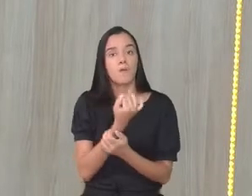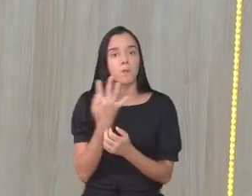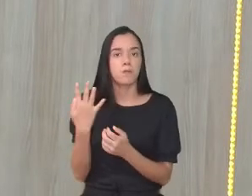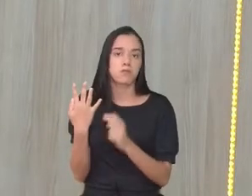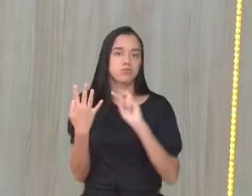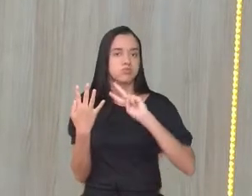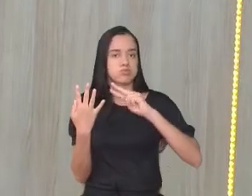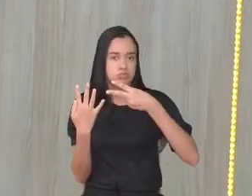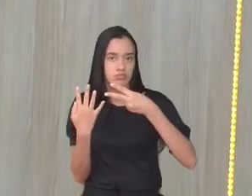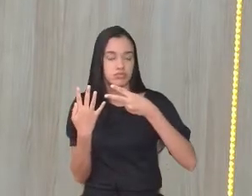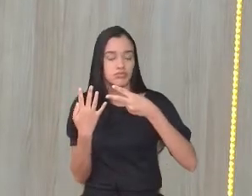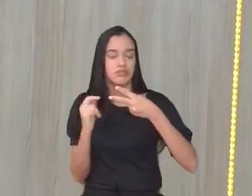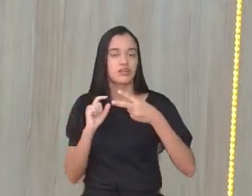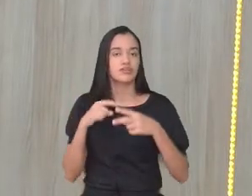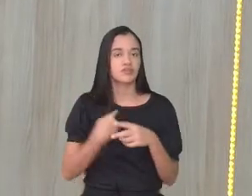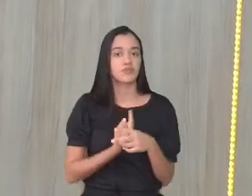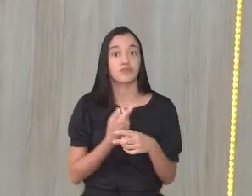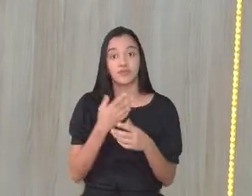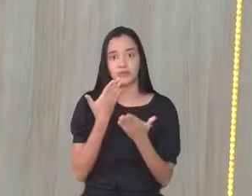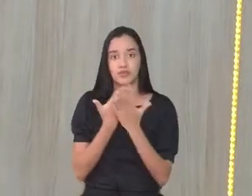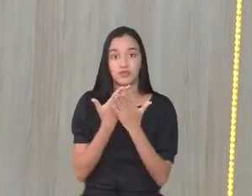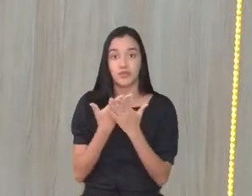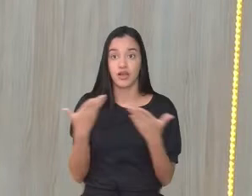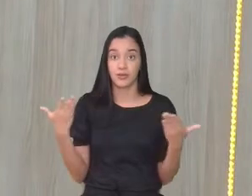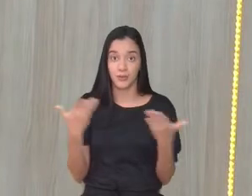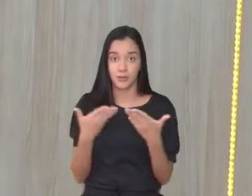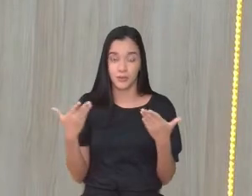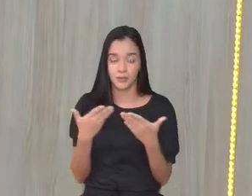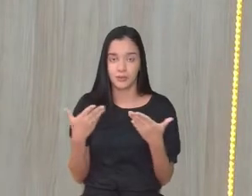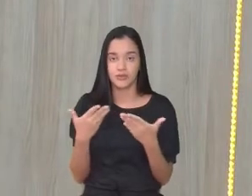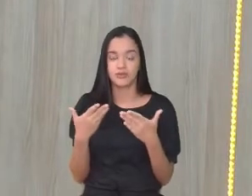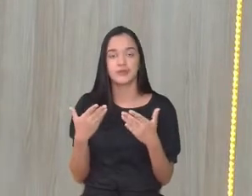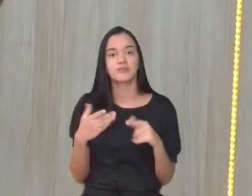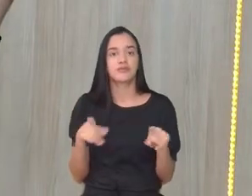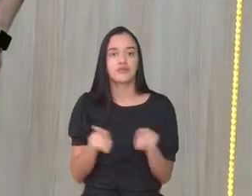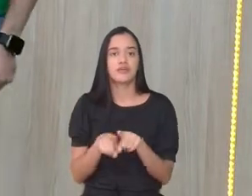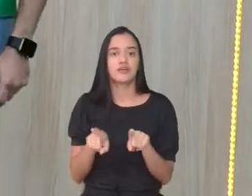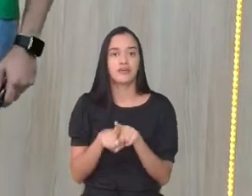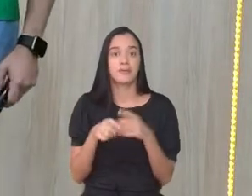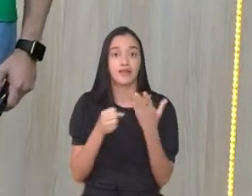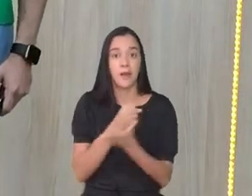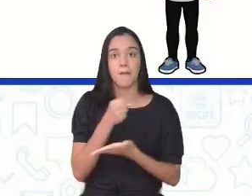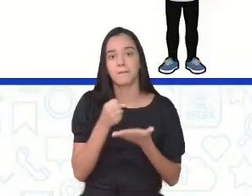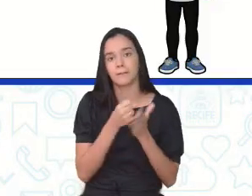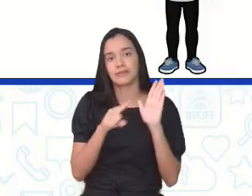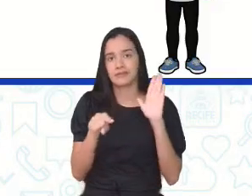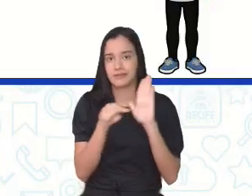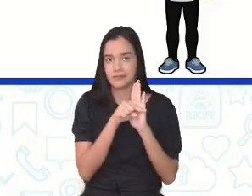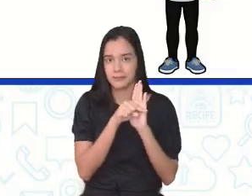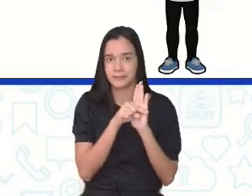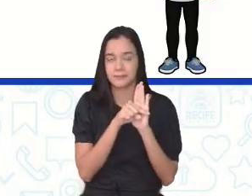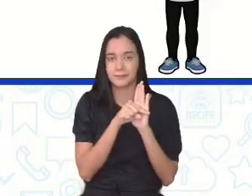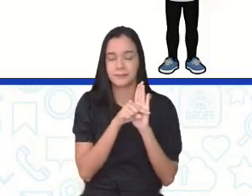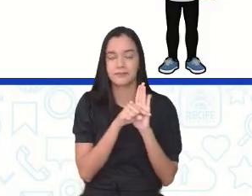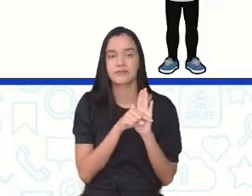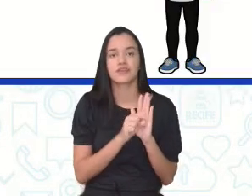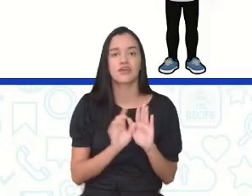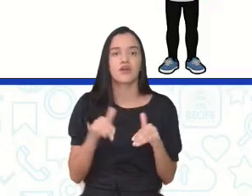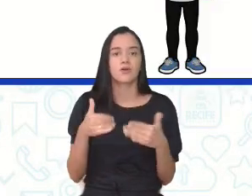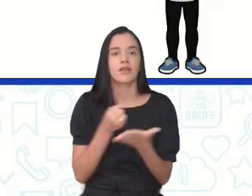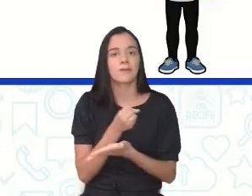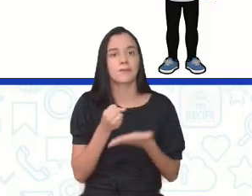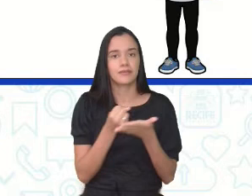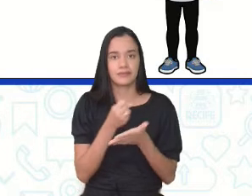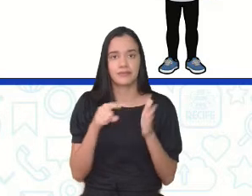ver ainda hoje, certo? Vimos aí a parte da base negativa, certo? Então, quando a base